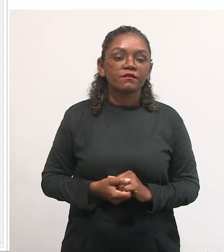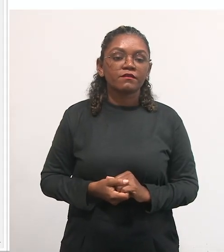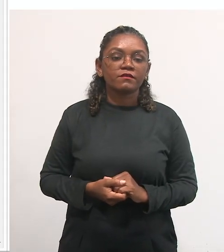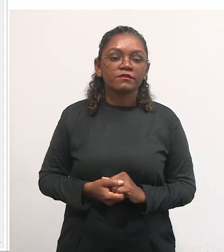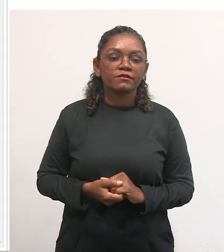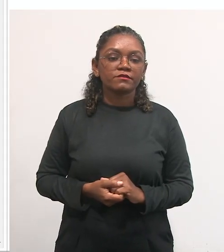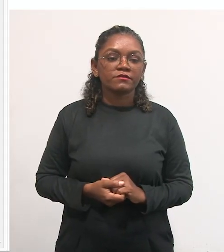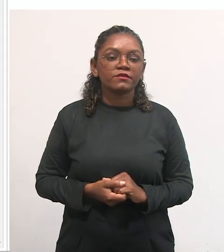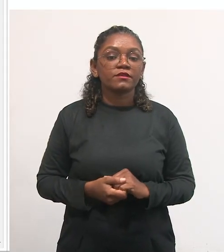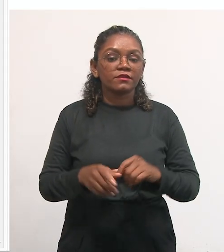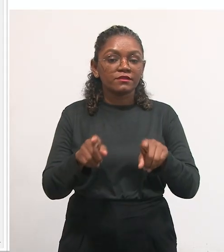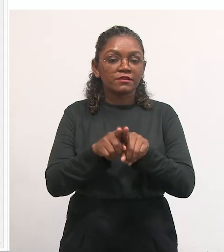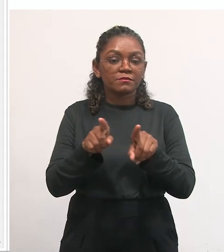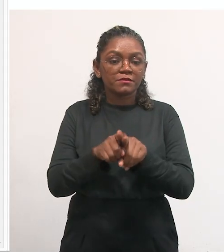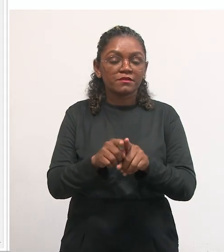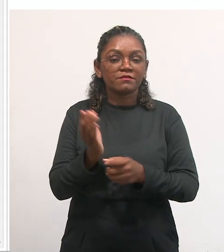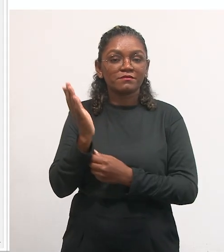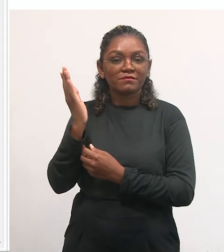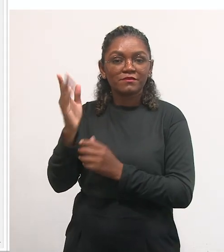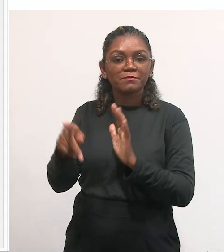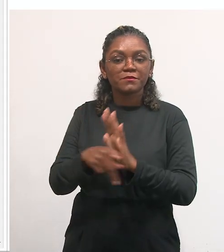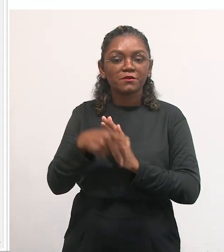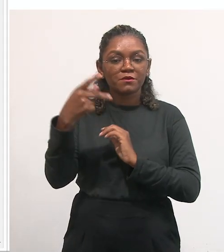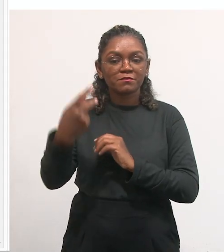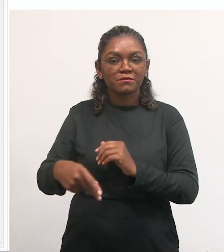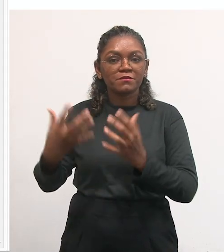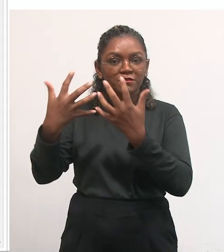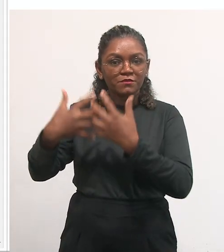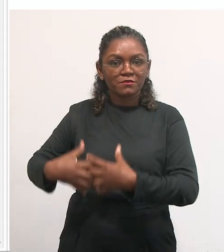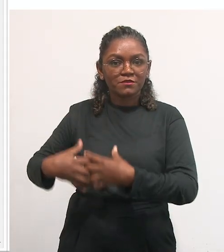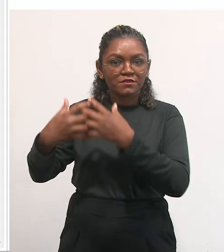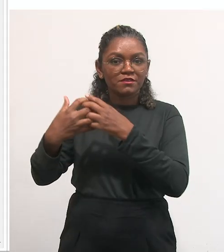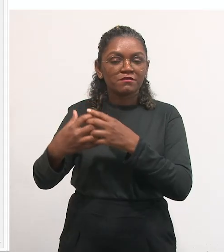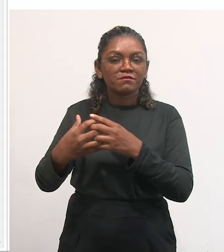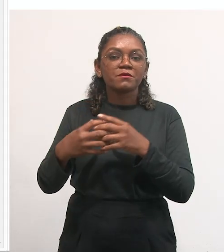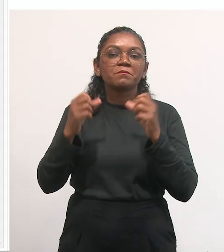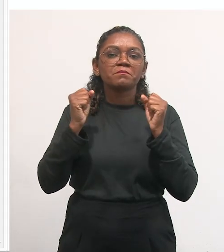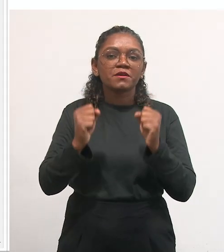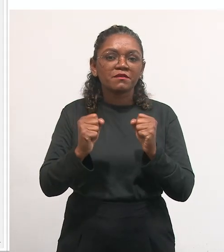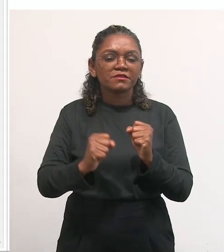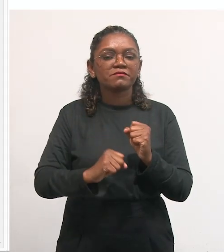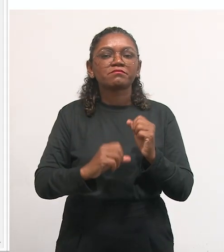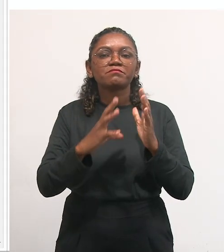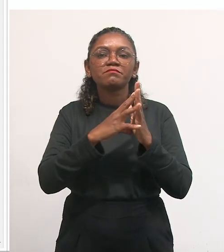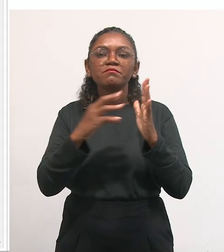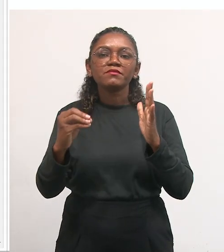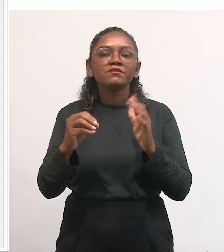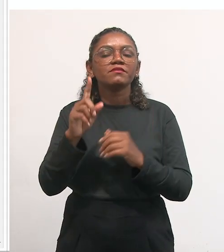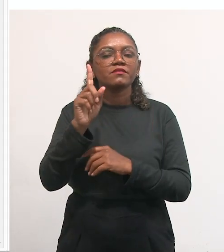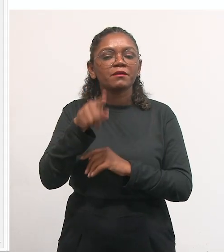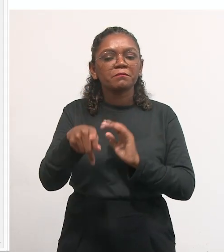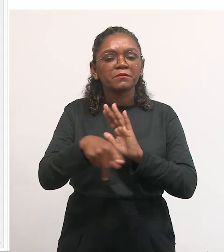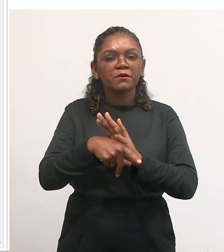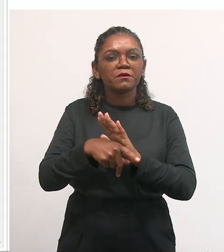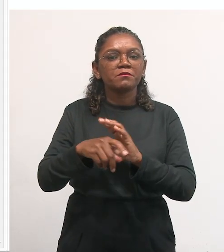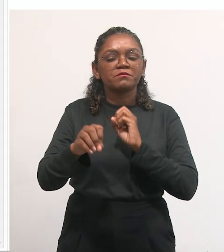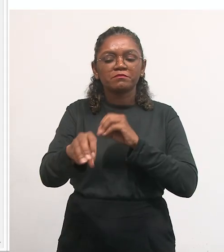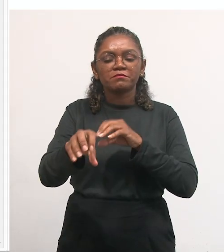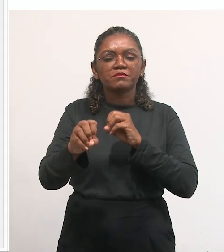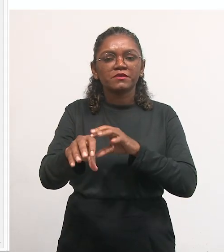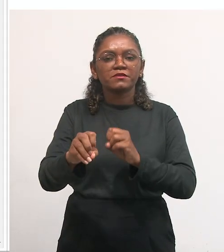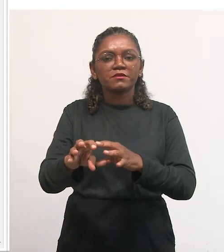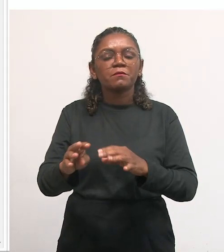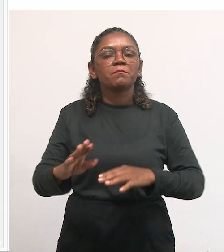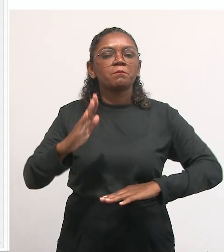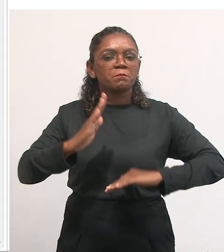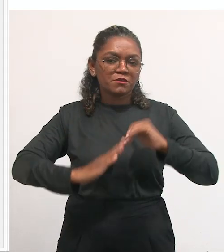Instituto Federal, que faz, digamos assim, que poderia ser o exemplo para a educação profissional. Os institutos federais não